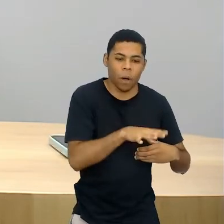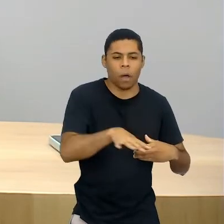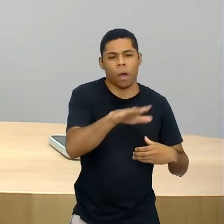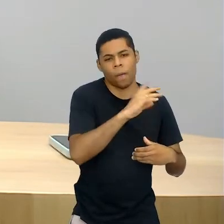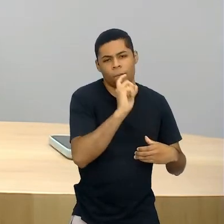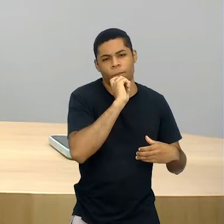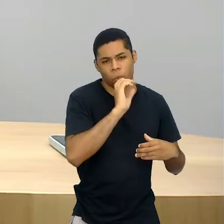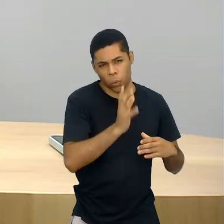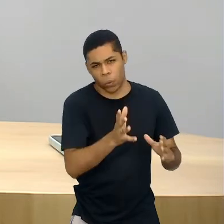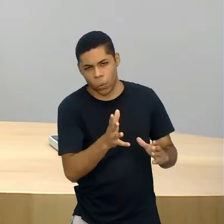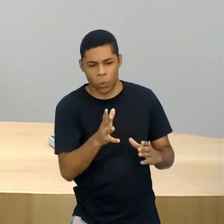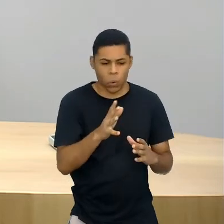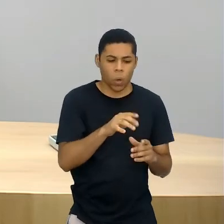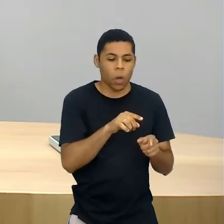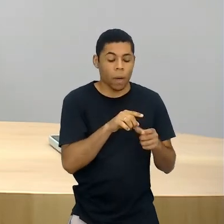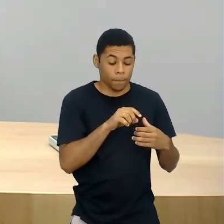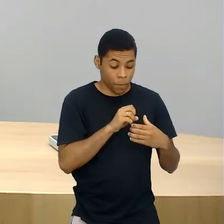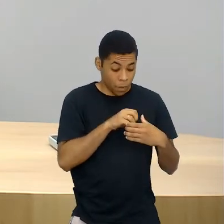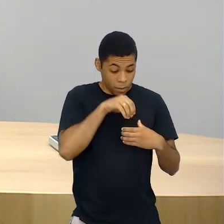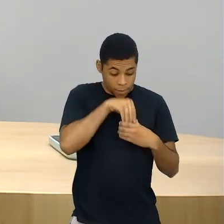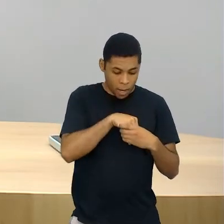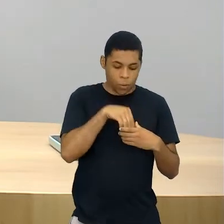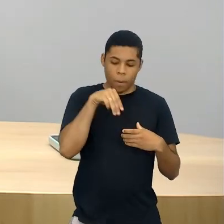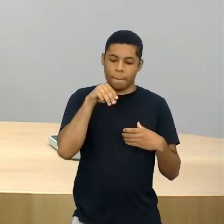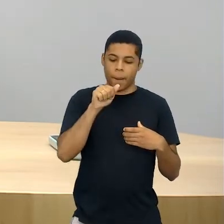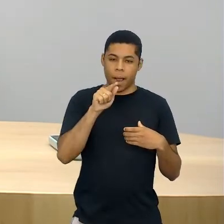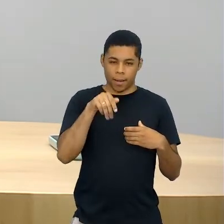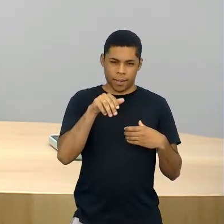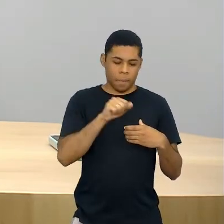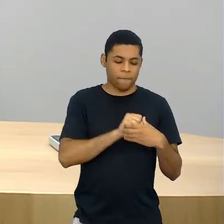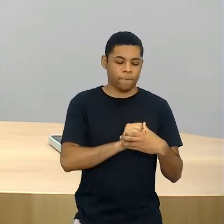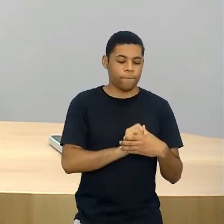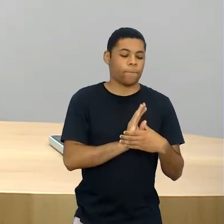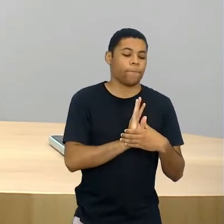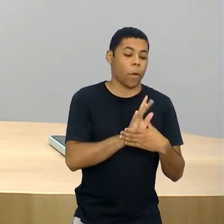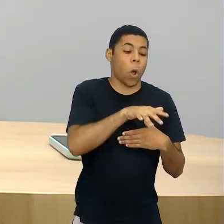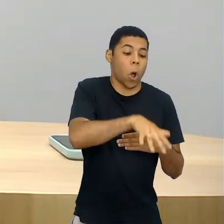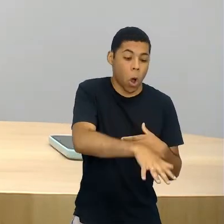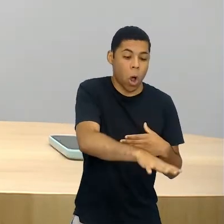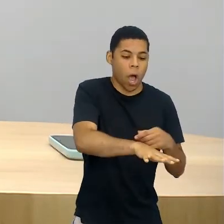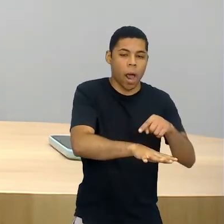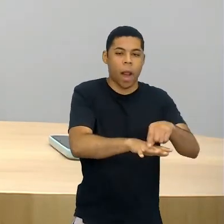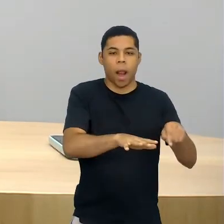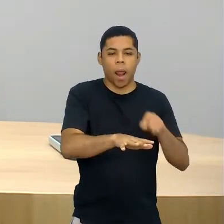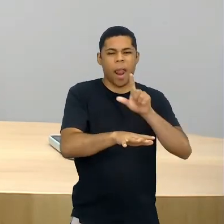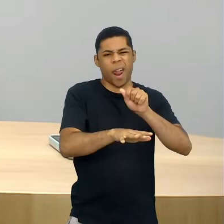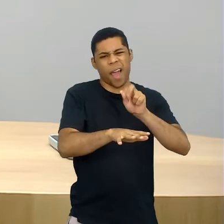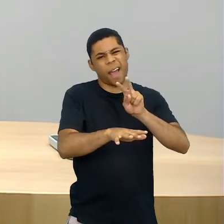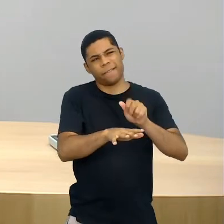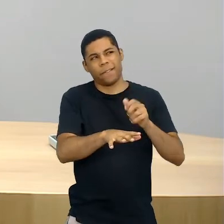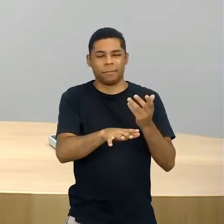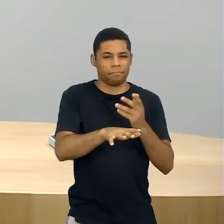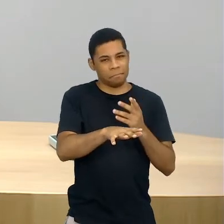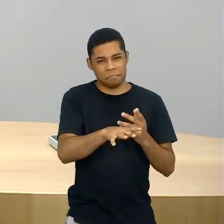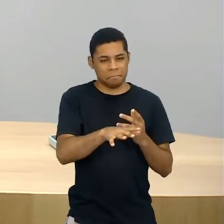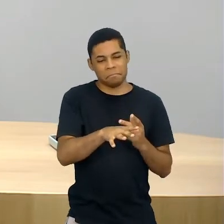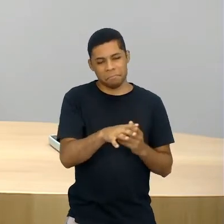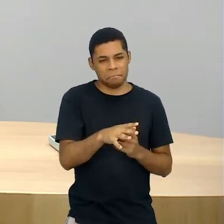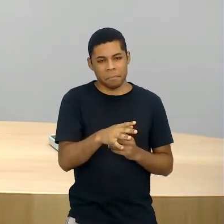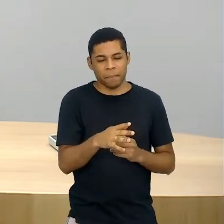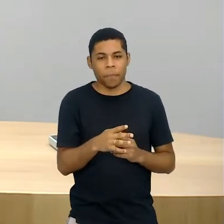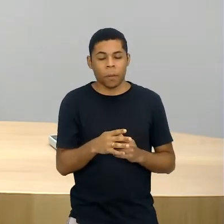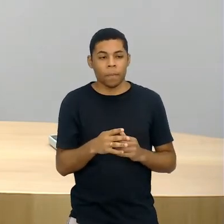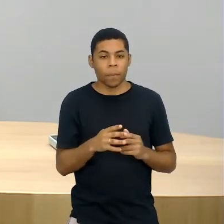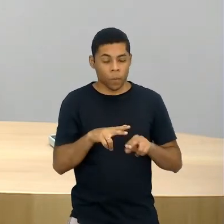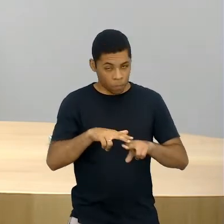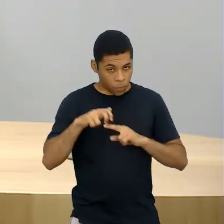de lava, né, a partir da erupção vulcânica, né? Então, quando há erupção vulcânica, a formação da rocha é muito mais rápido o seu